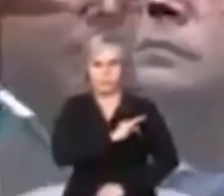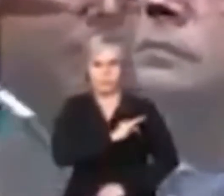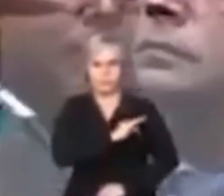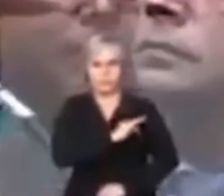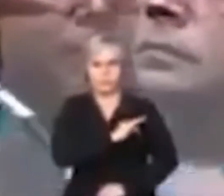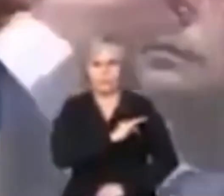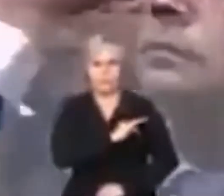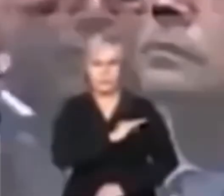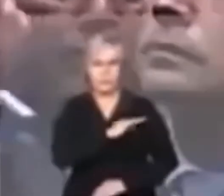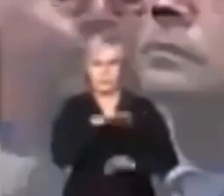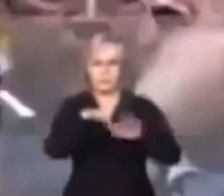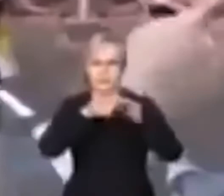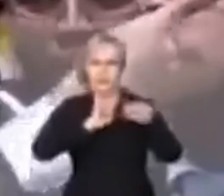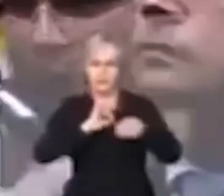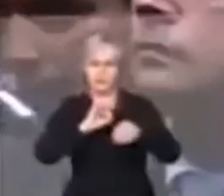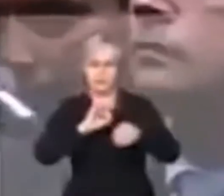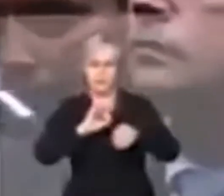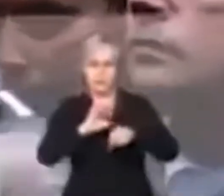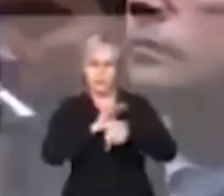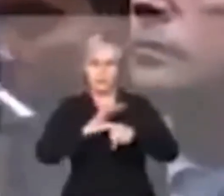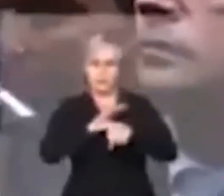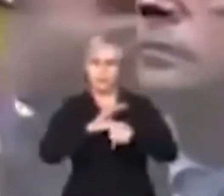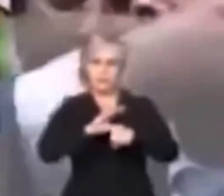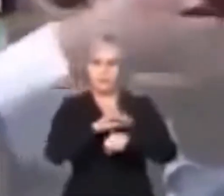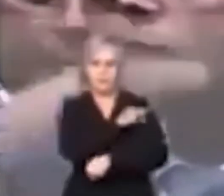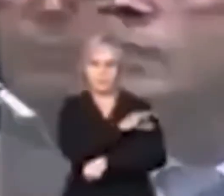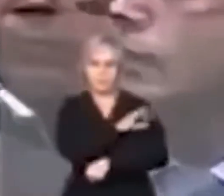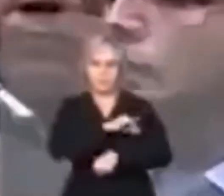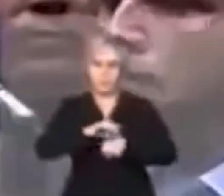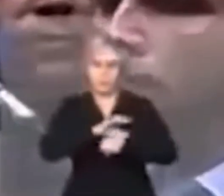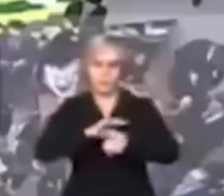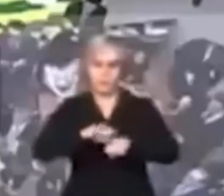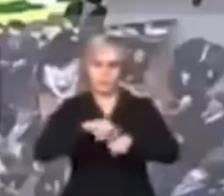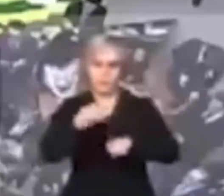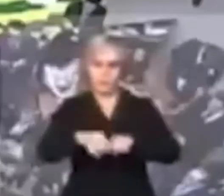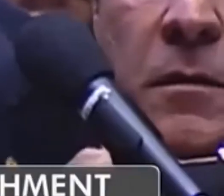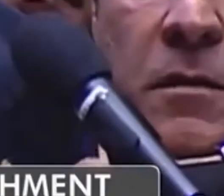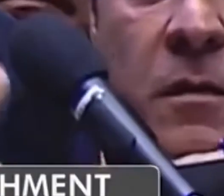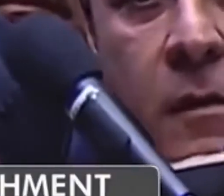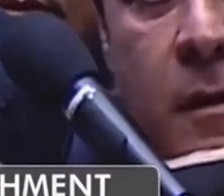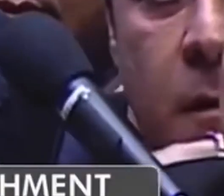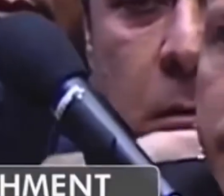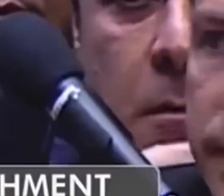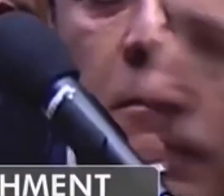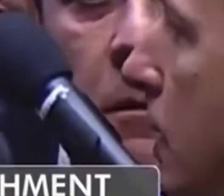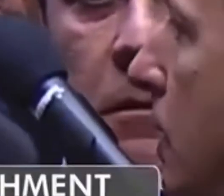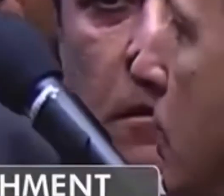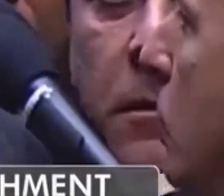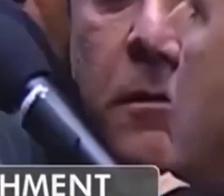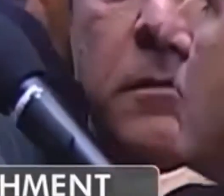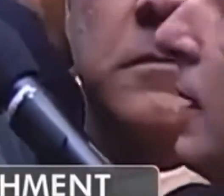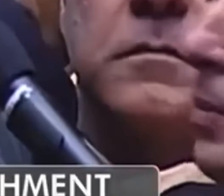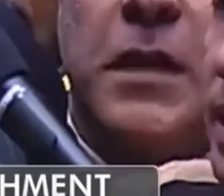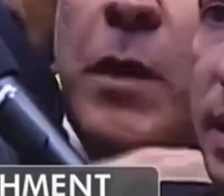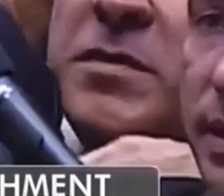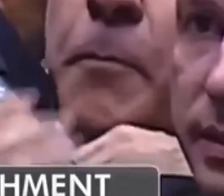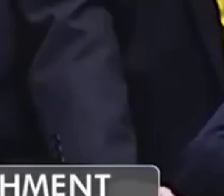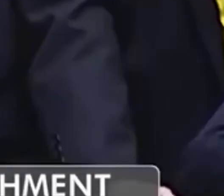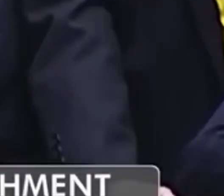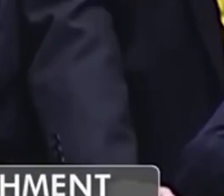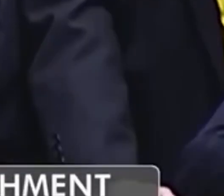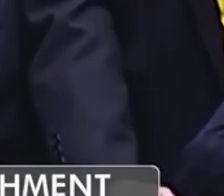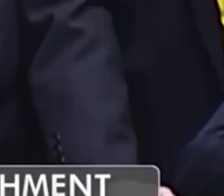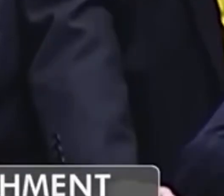no Rio e rasga a Constituição aqui. O meu voto é sim! Por favor, eu quero...